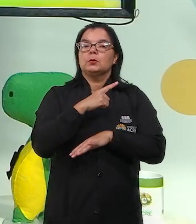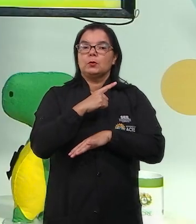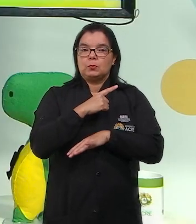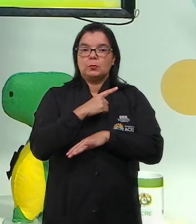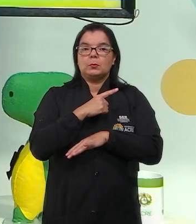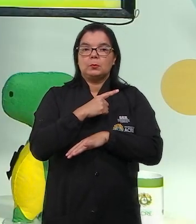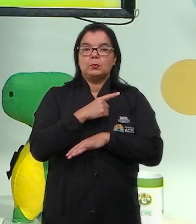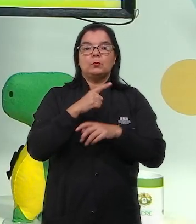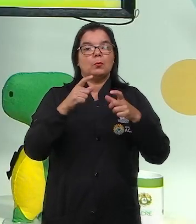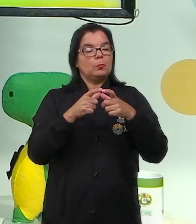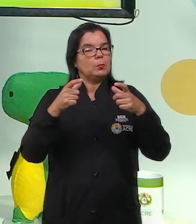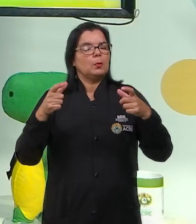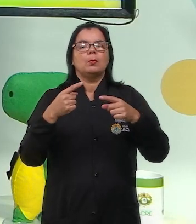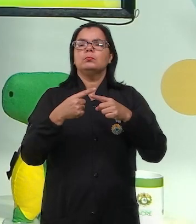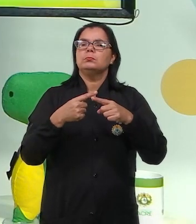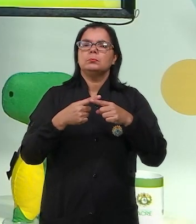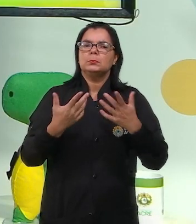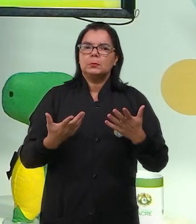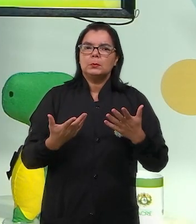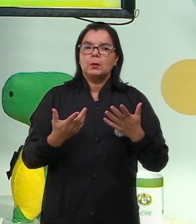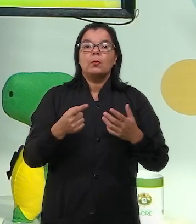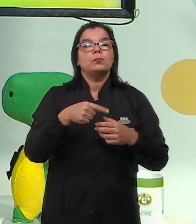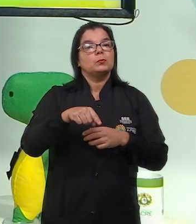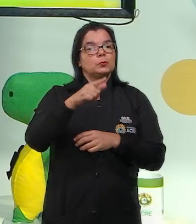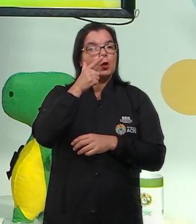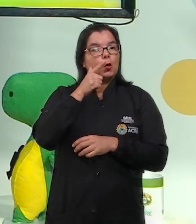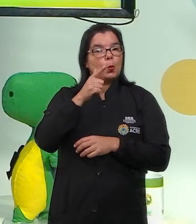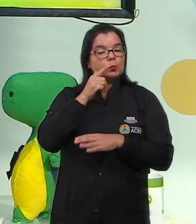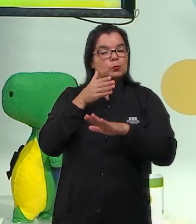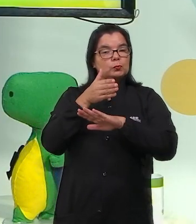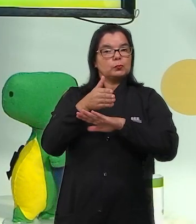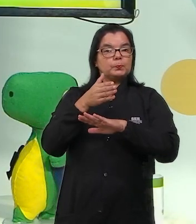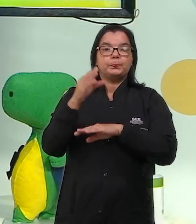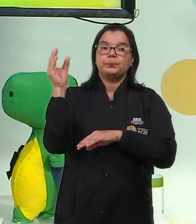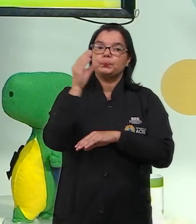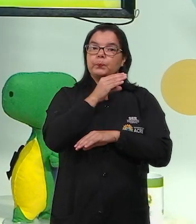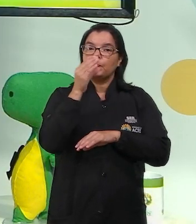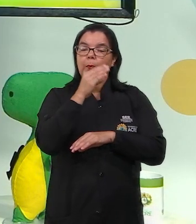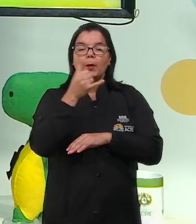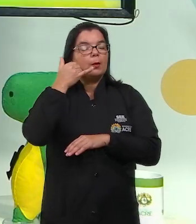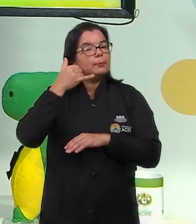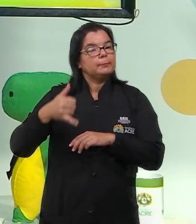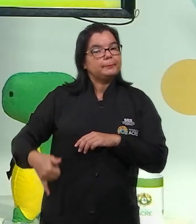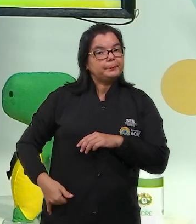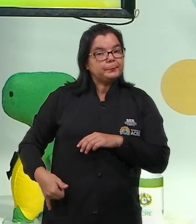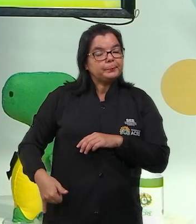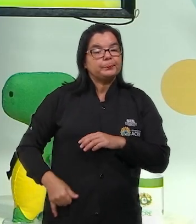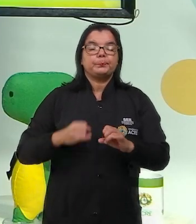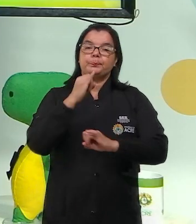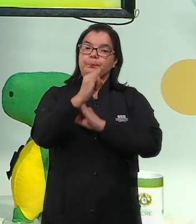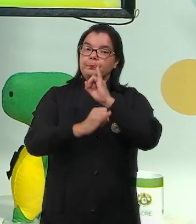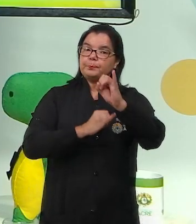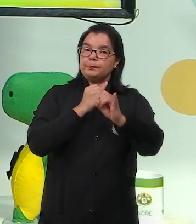alcance grande. Por quê? Porque você consegue acessar muito rápido no seu celular, com acesso à internet, você consegue ver